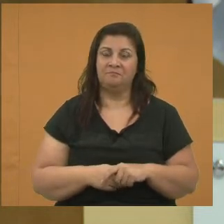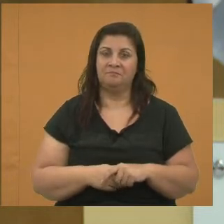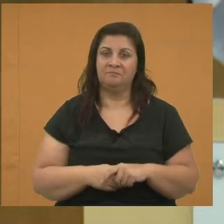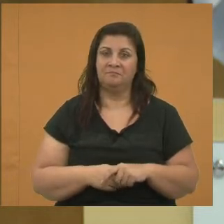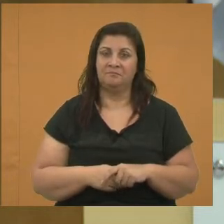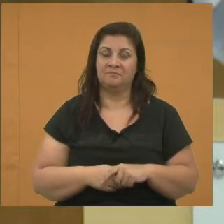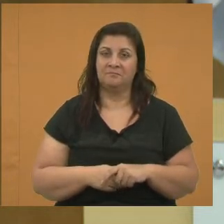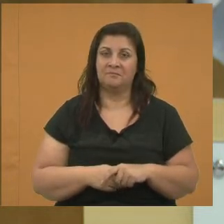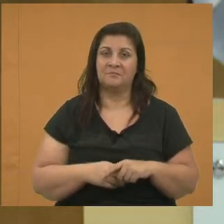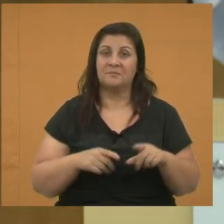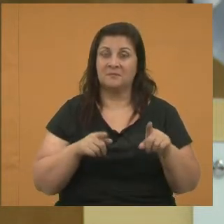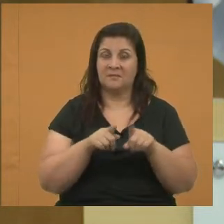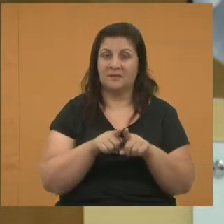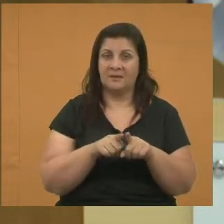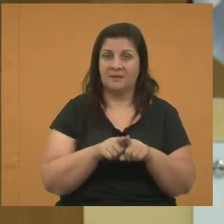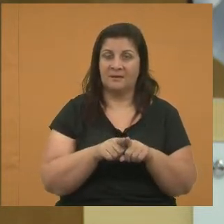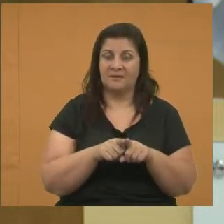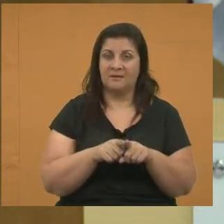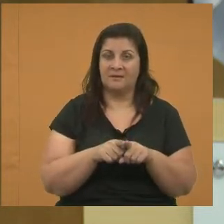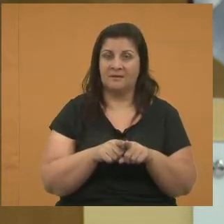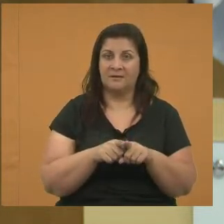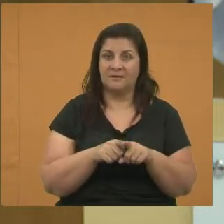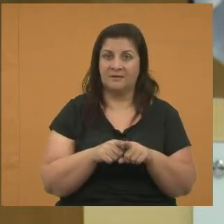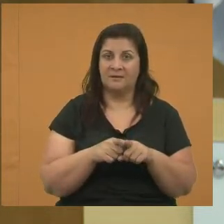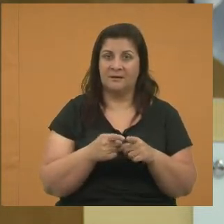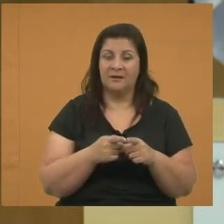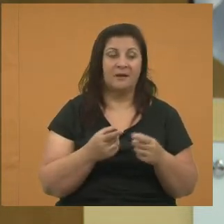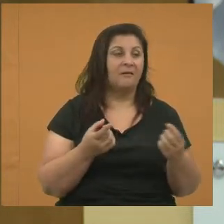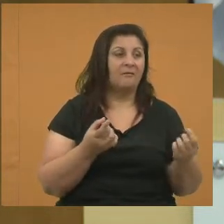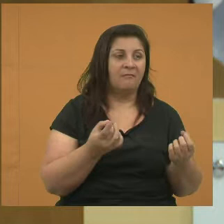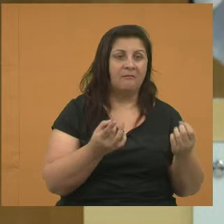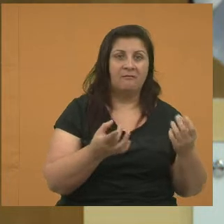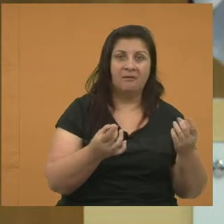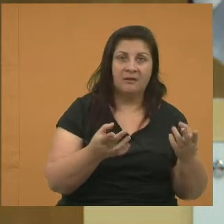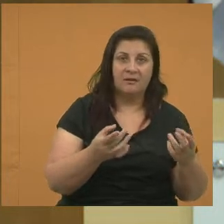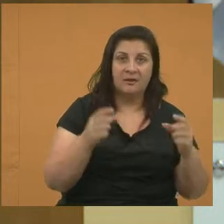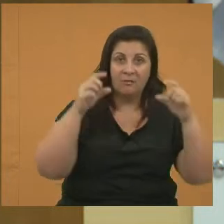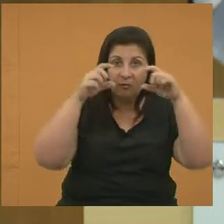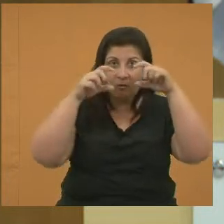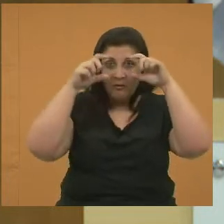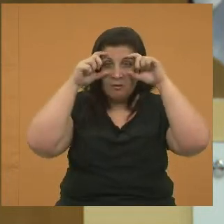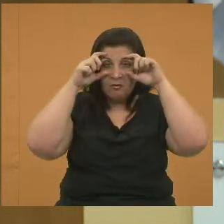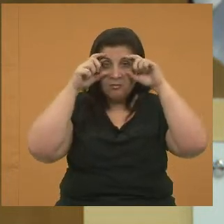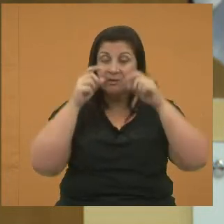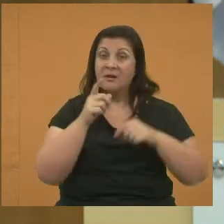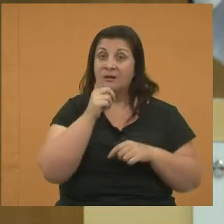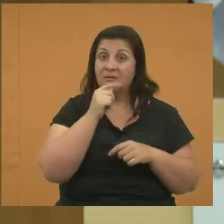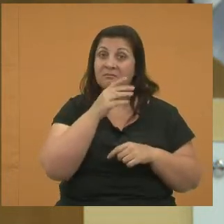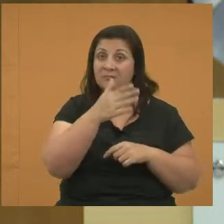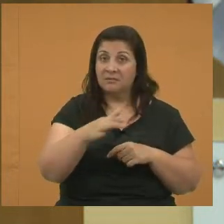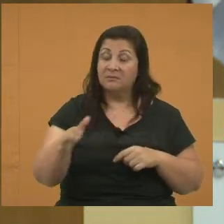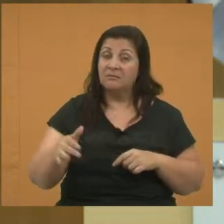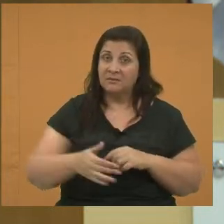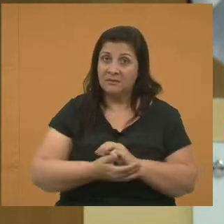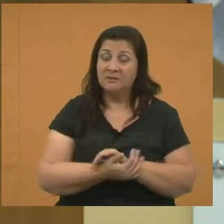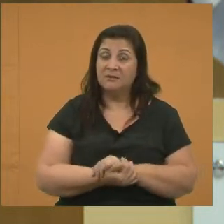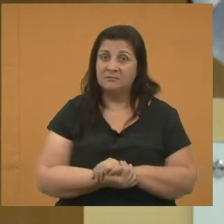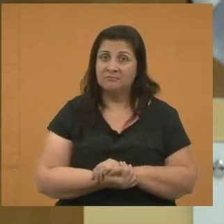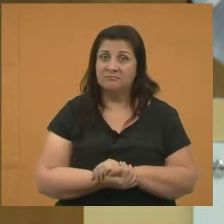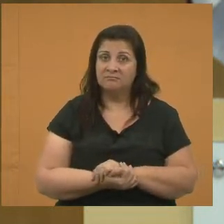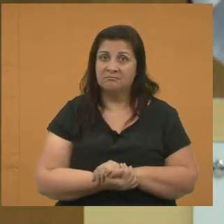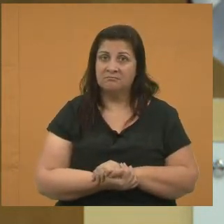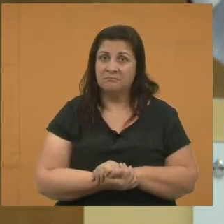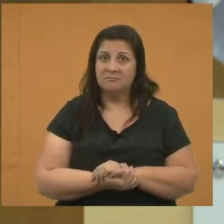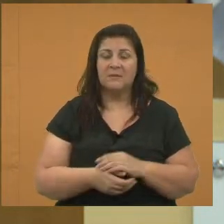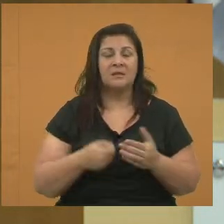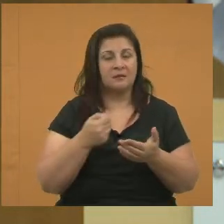eu fui também, vamos dizer assim, fazer um papel de camelô, vender óculos de sol na praia. Então, foi uma luta muito grande.